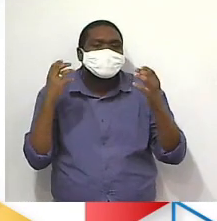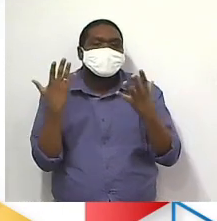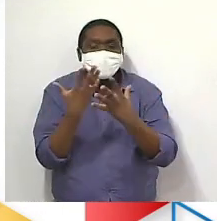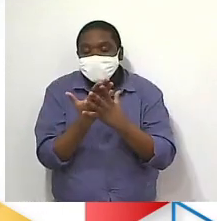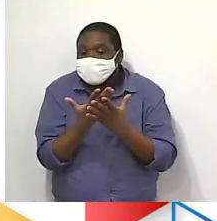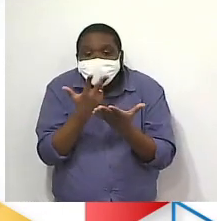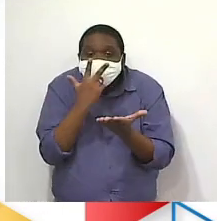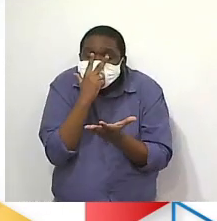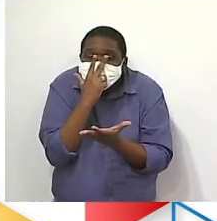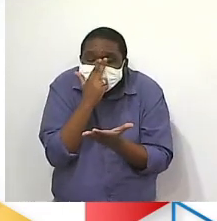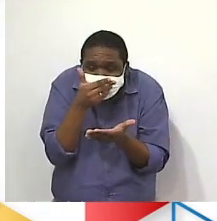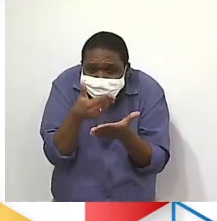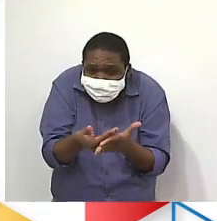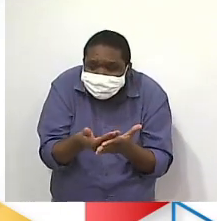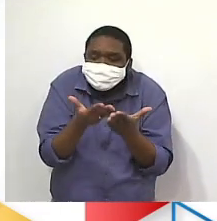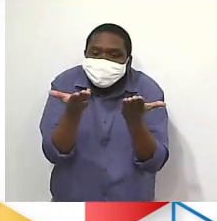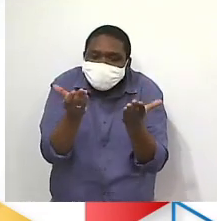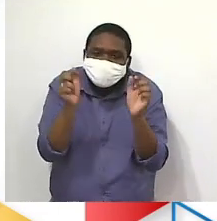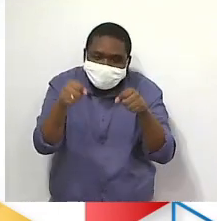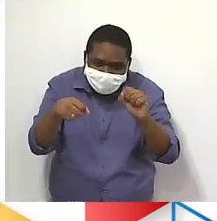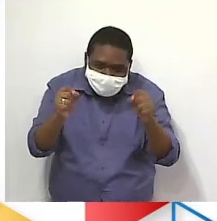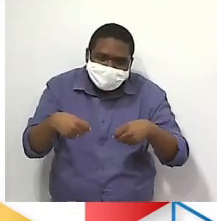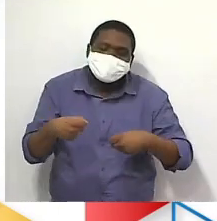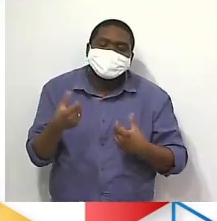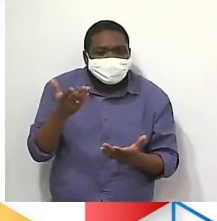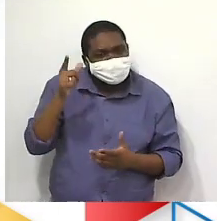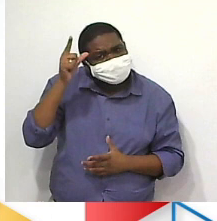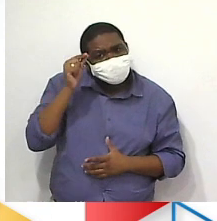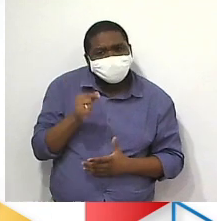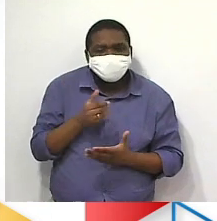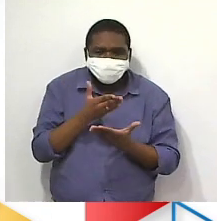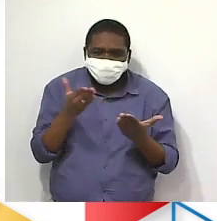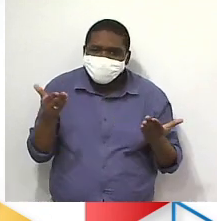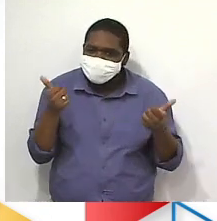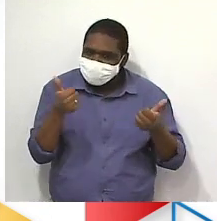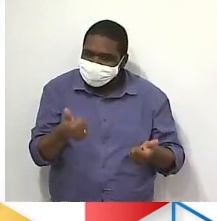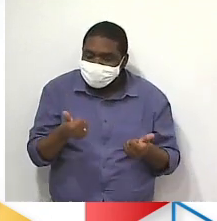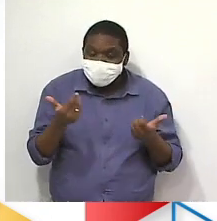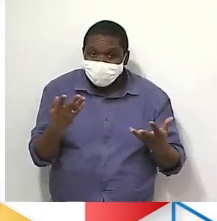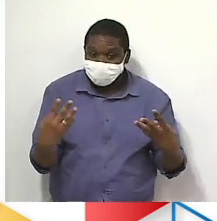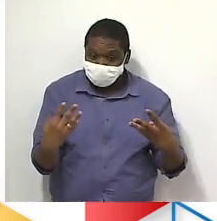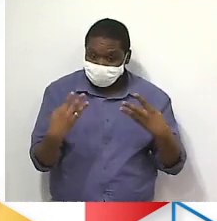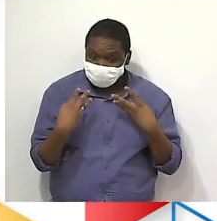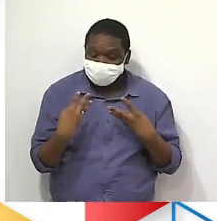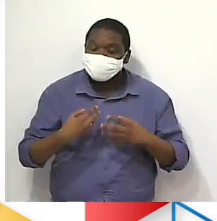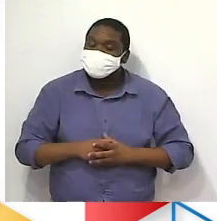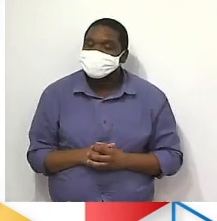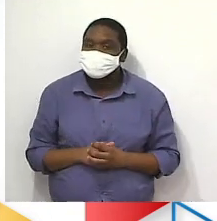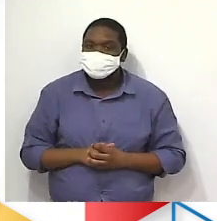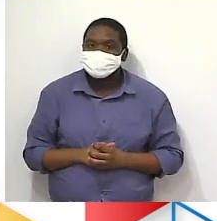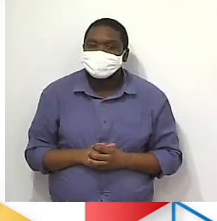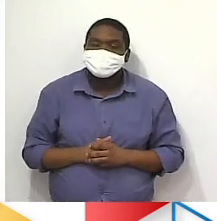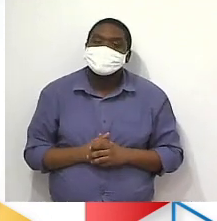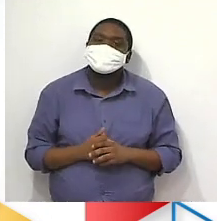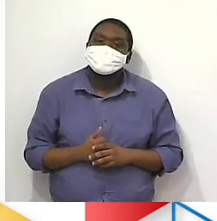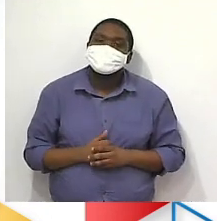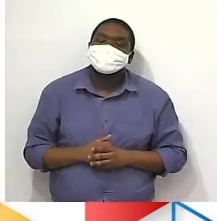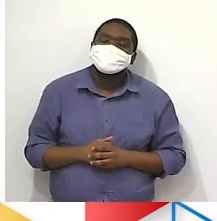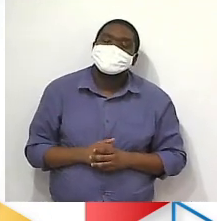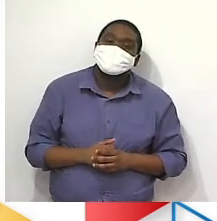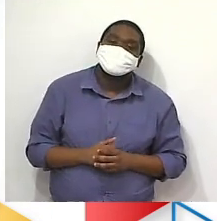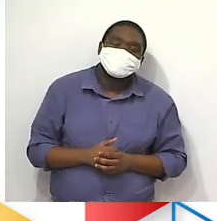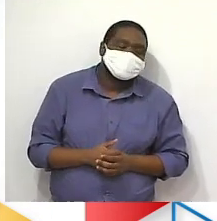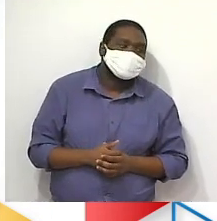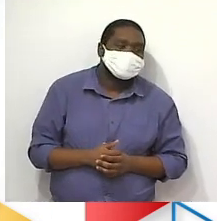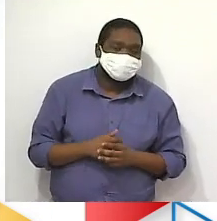bem próximo. Tá vendo como tá próximo? Tá tranquilo para vocês? Então, presta bem atenção nessas condições. Vem para